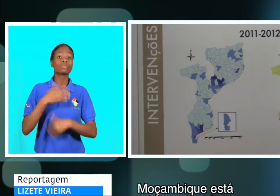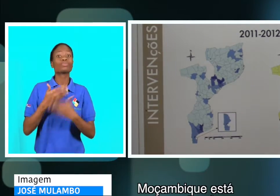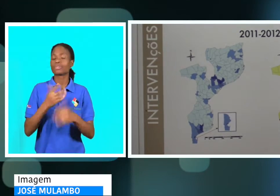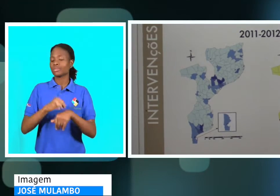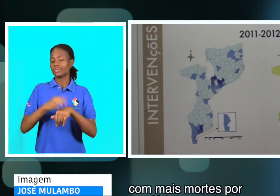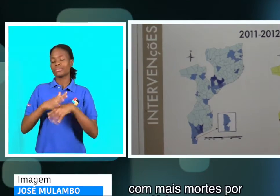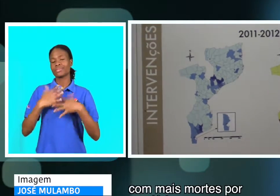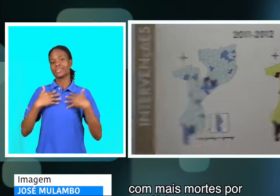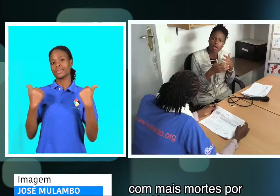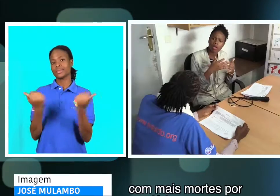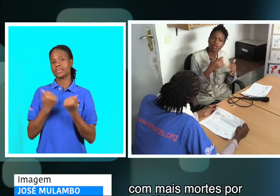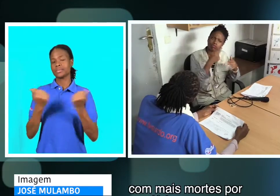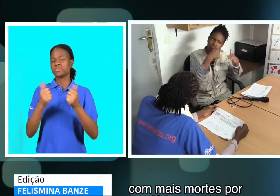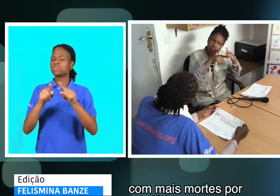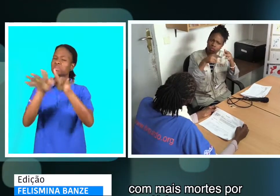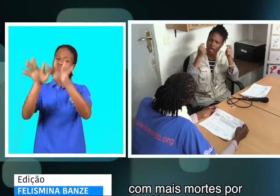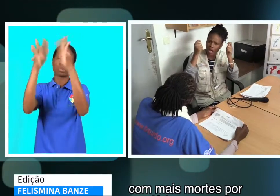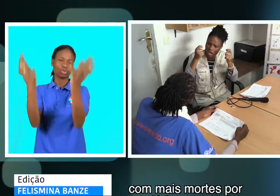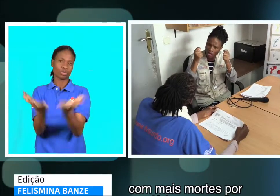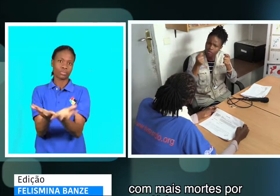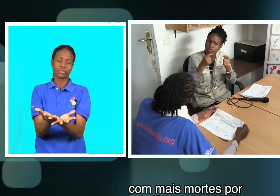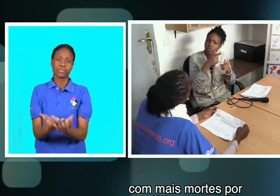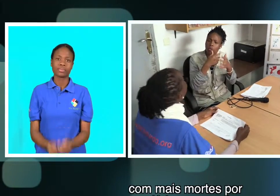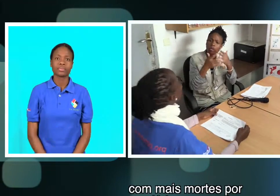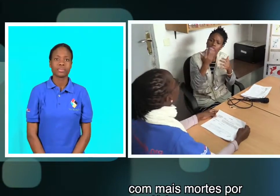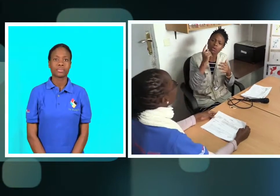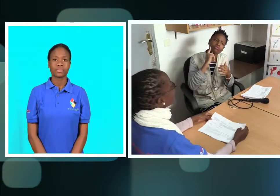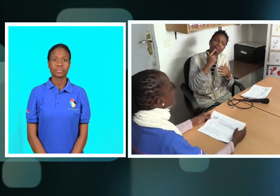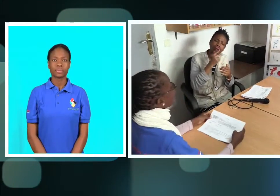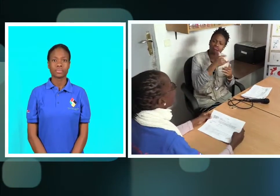países com mais mortes de malária no mundo.